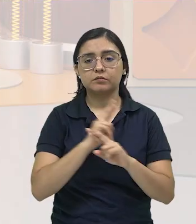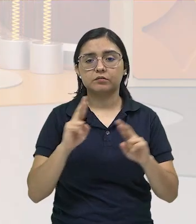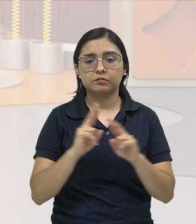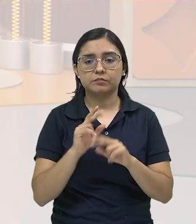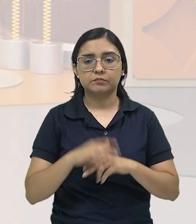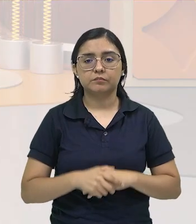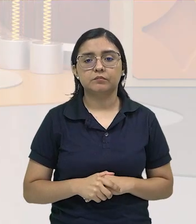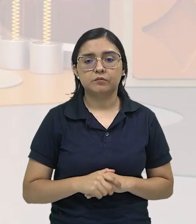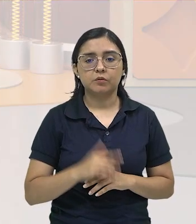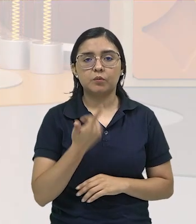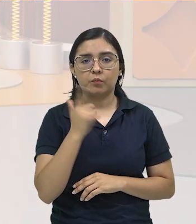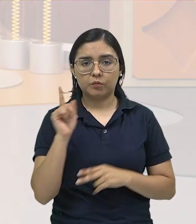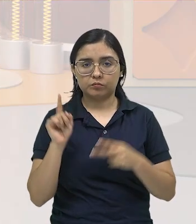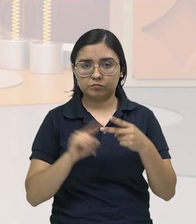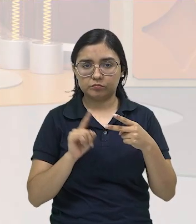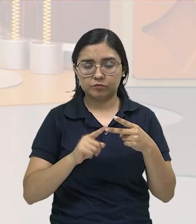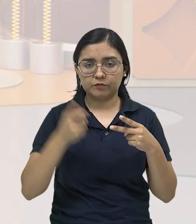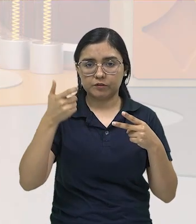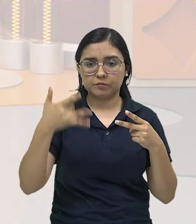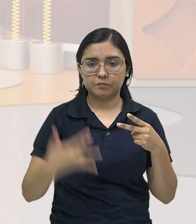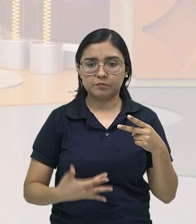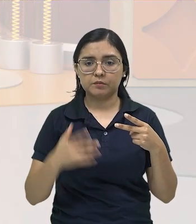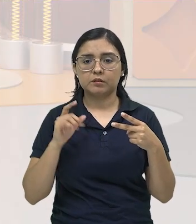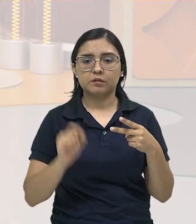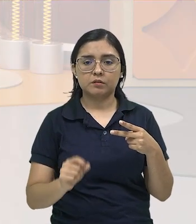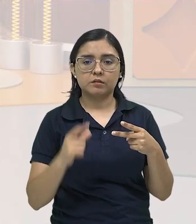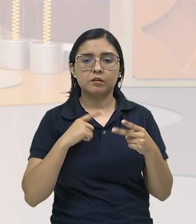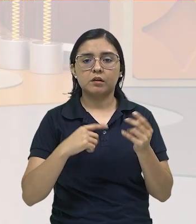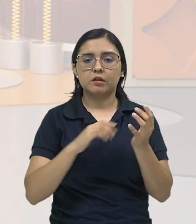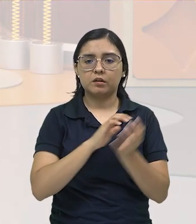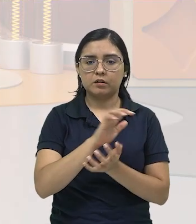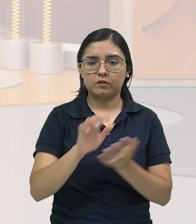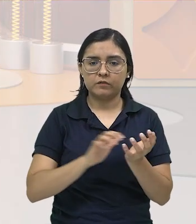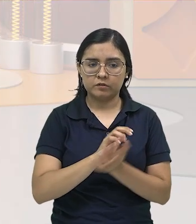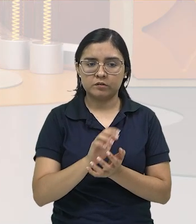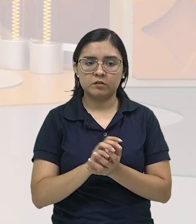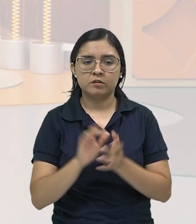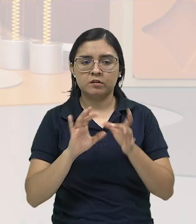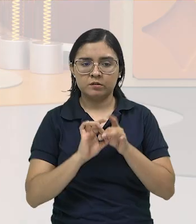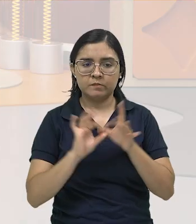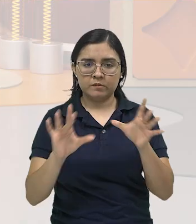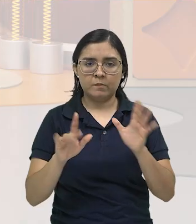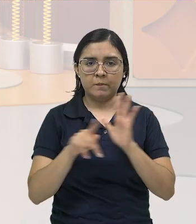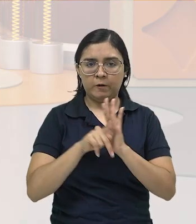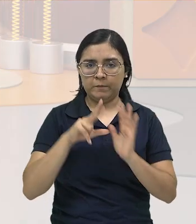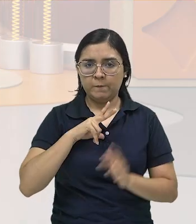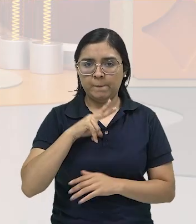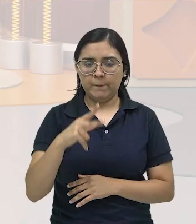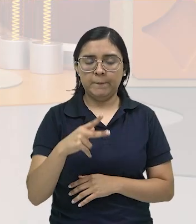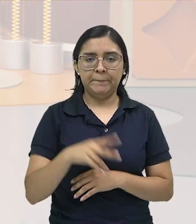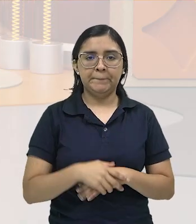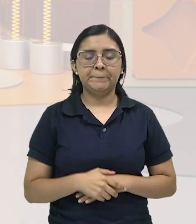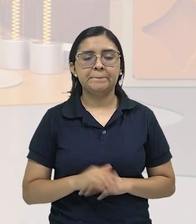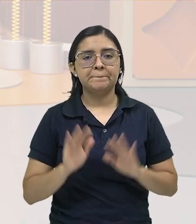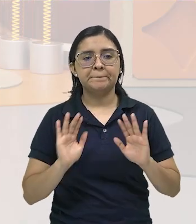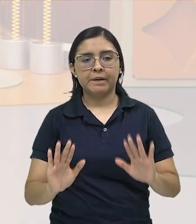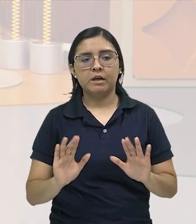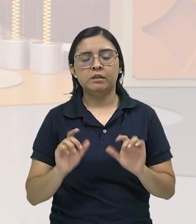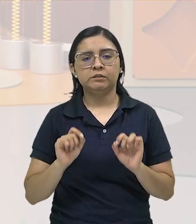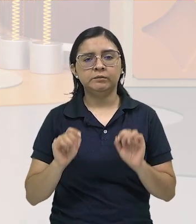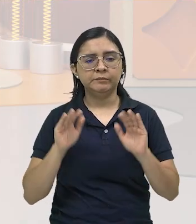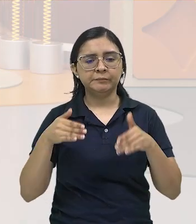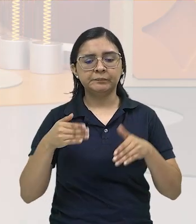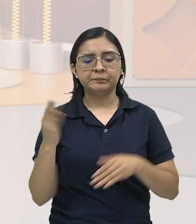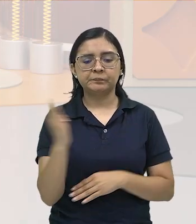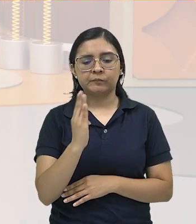próximo ponto que a gente vai falar daqui a pouco, que é sobre a questão da Revolução Liberal do Porto. Mas, em nível de Brasil,